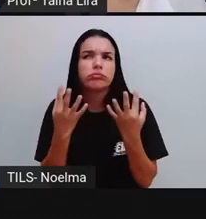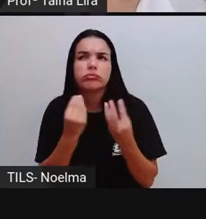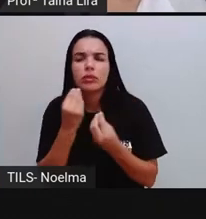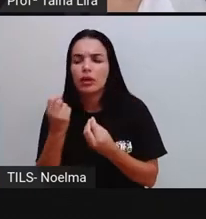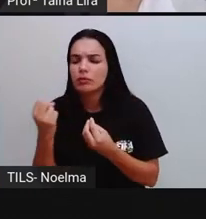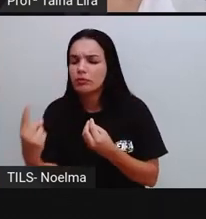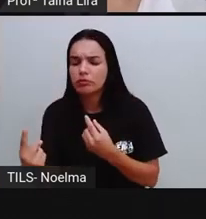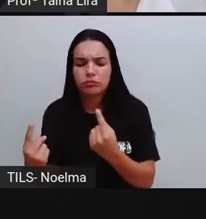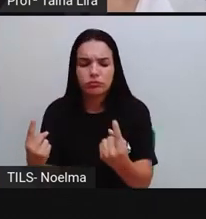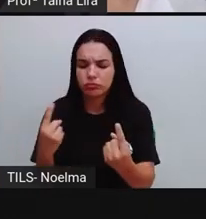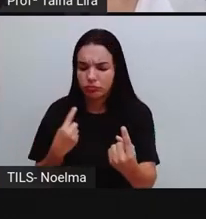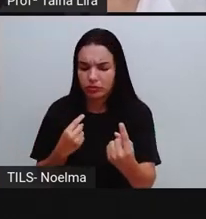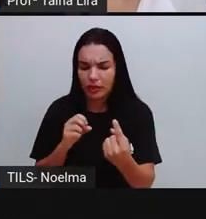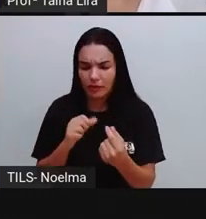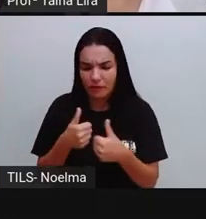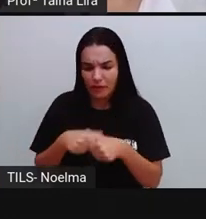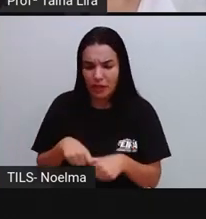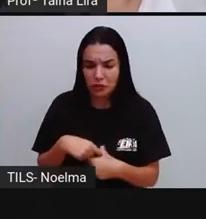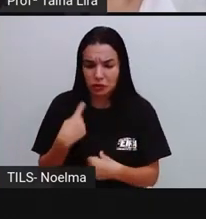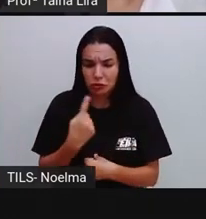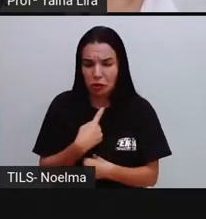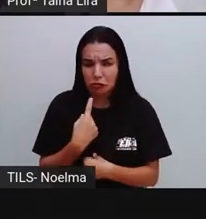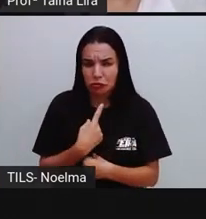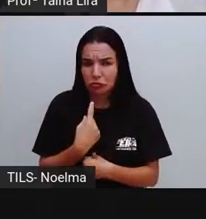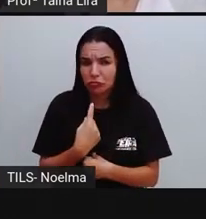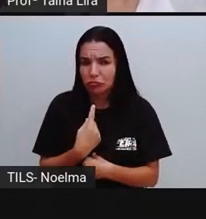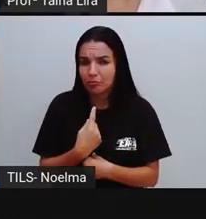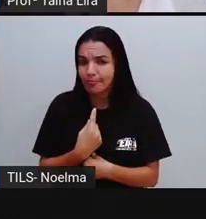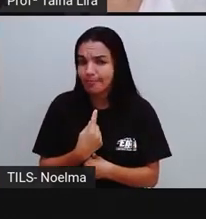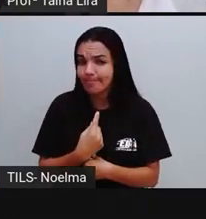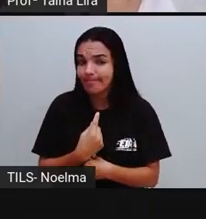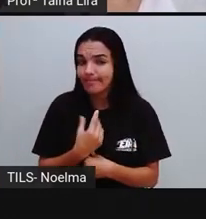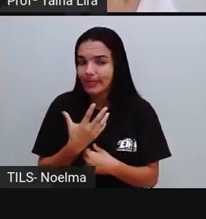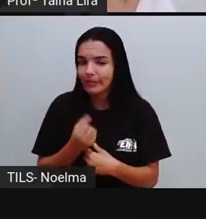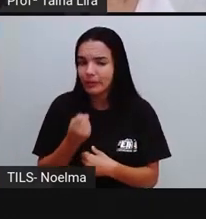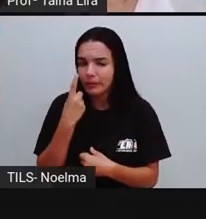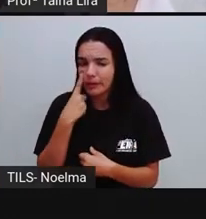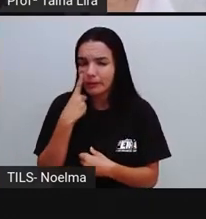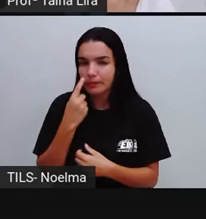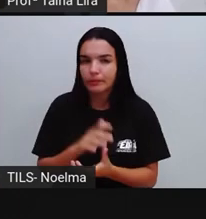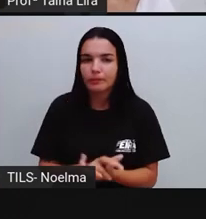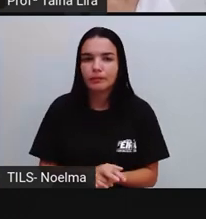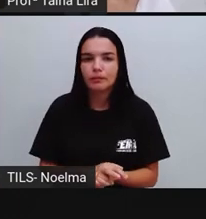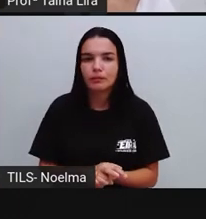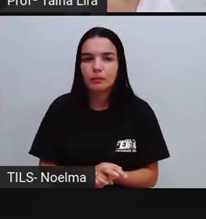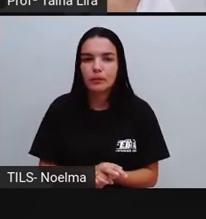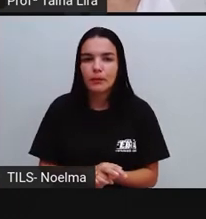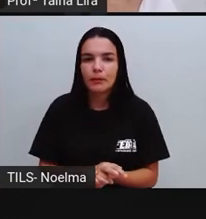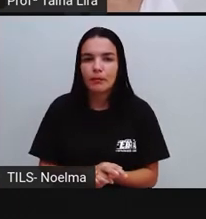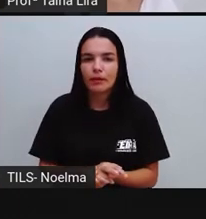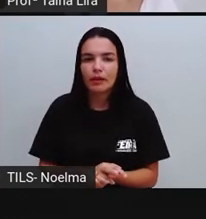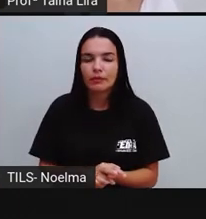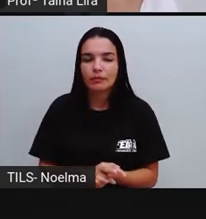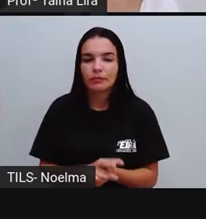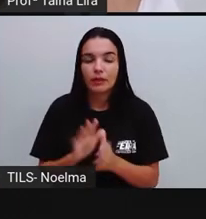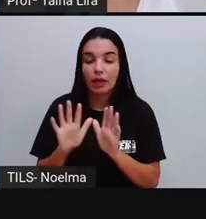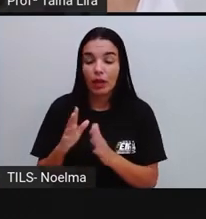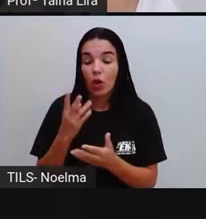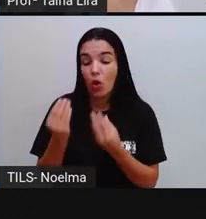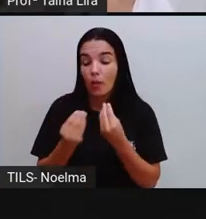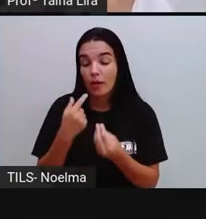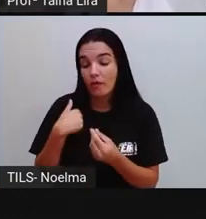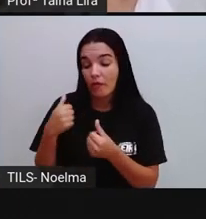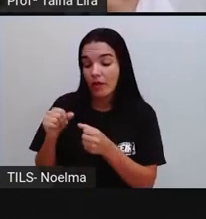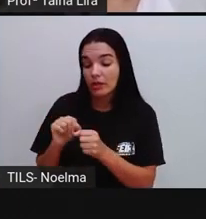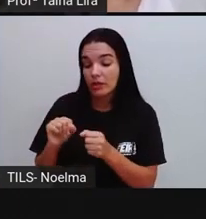grupo? E será que vai ter algum aluno que vai ficar sem grupo? Bora ver? Então, olha só. Como é que eu posso